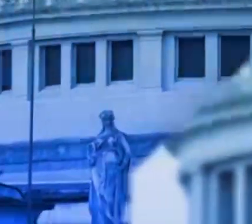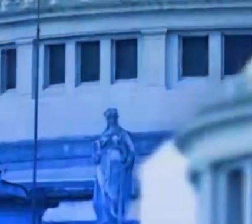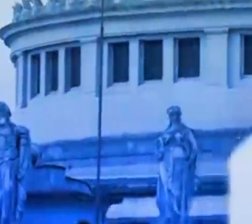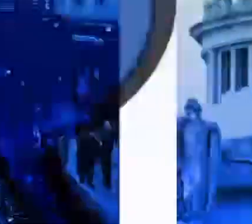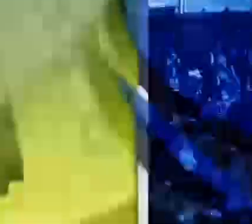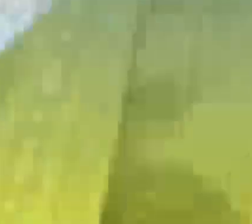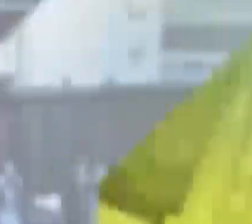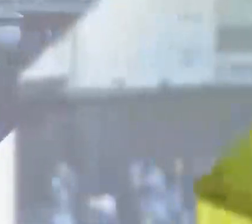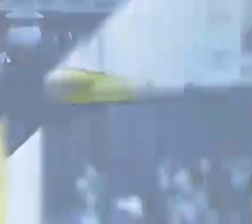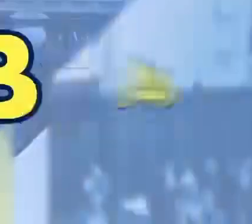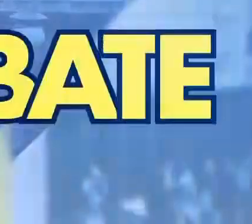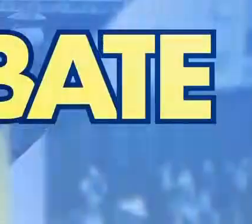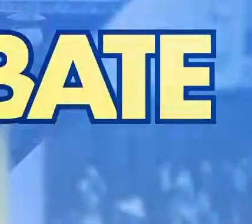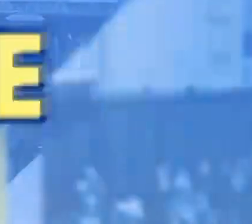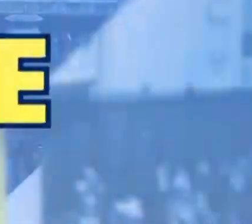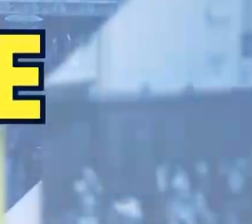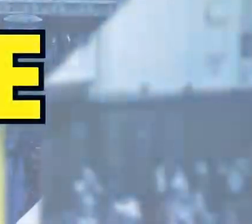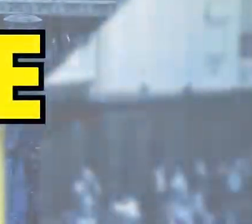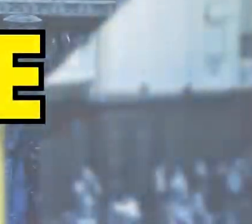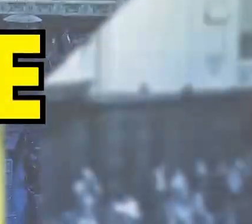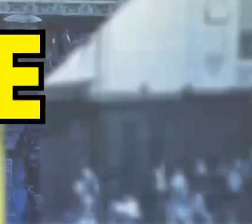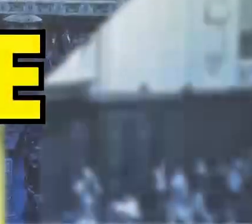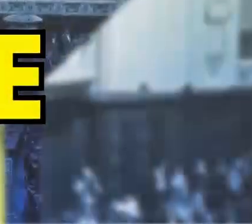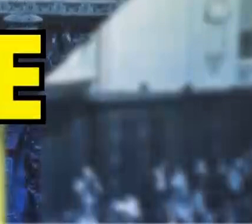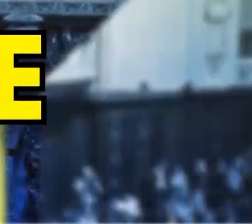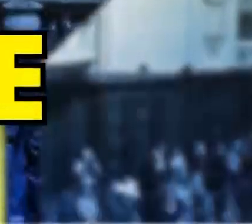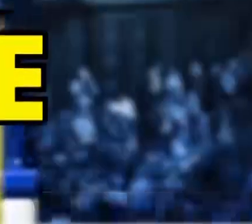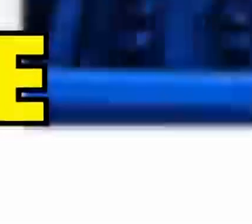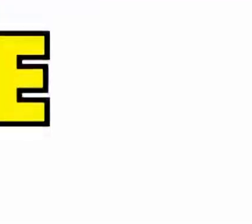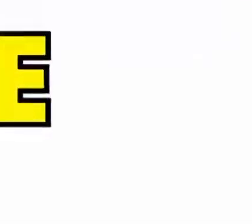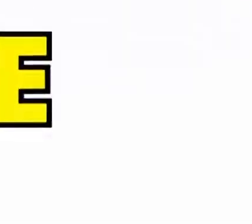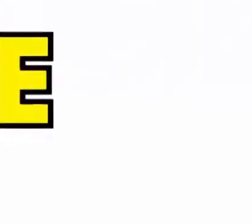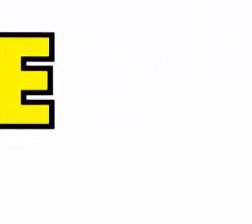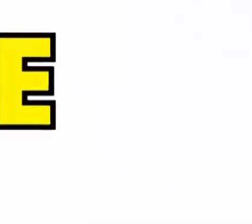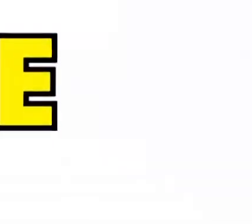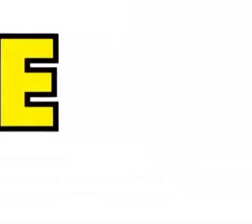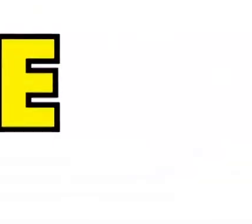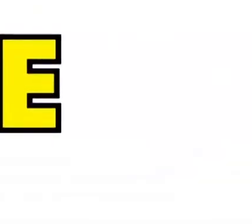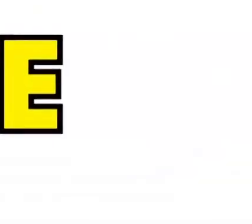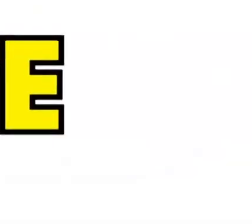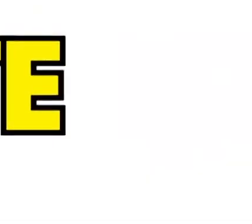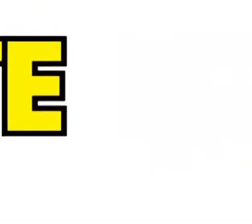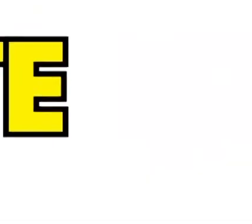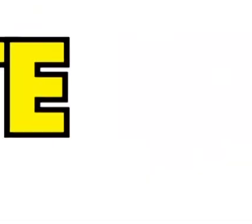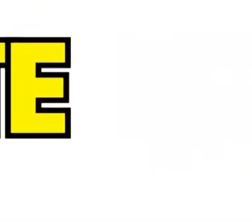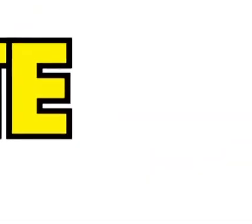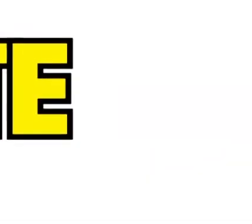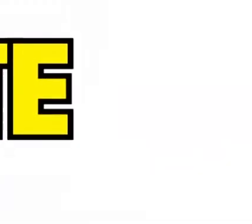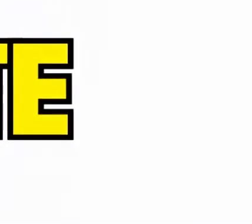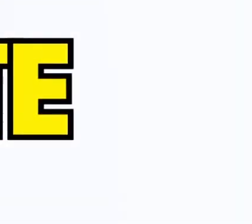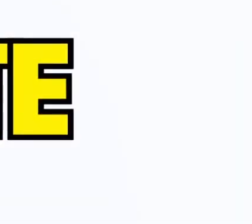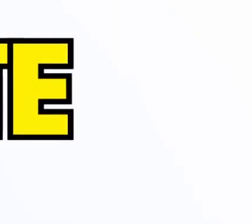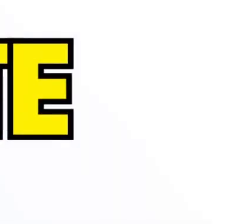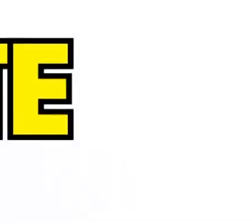propriamente dito, que nos últimos anos a gente tem feito uma caminhada pelo território da pequena